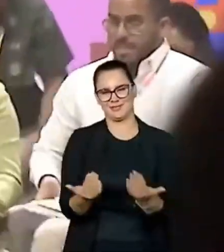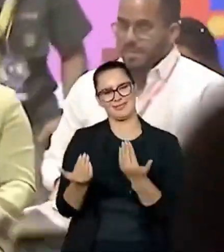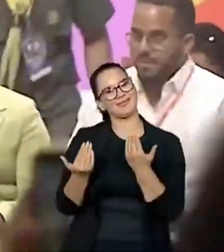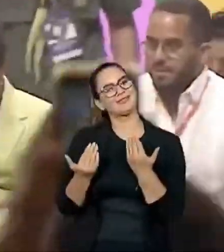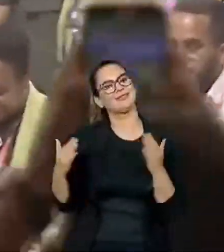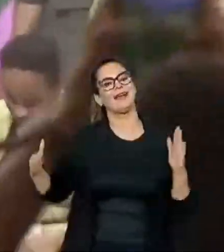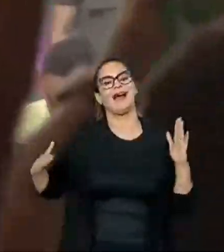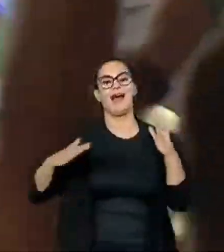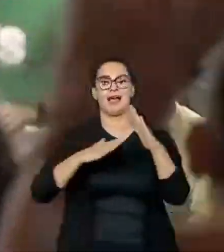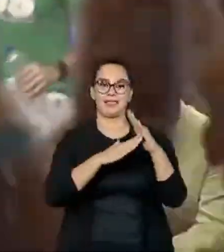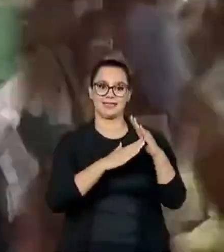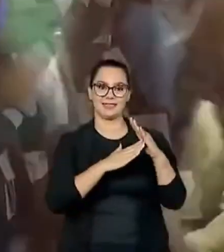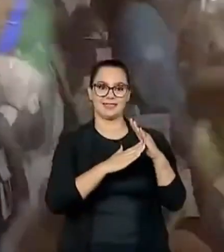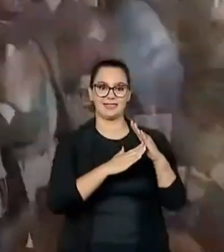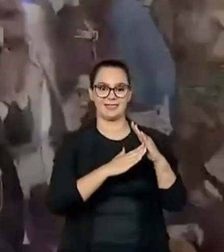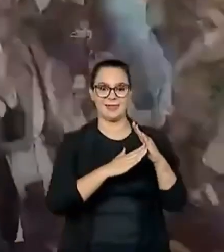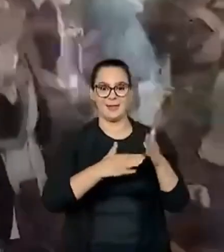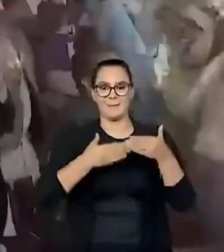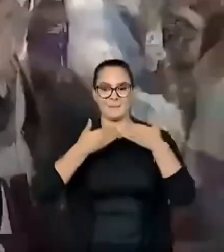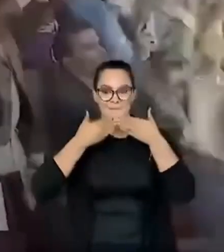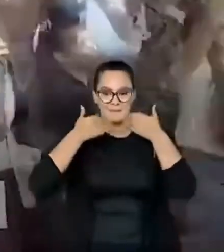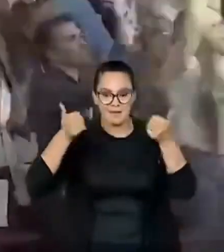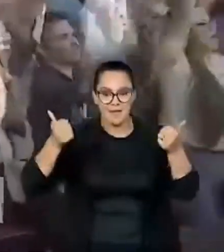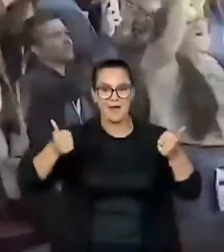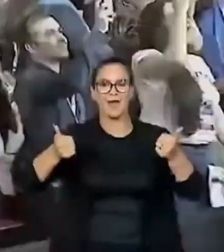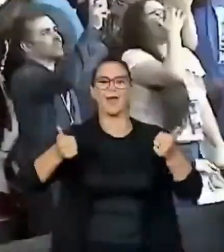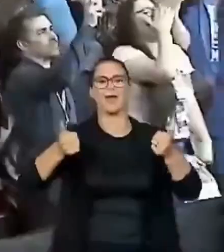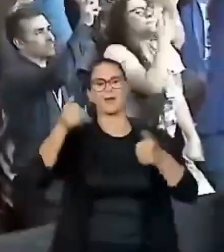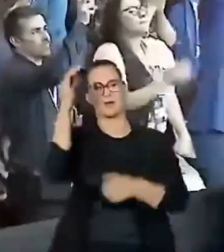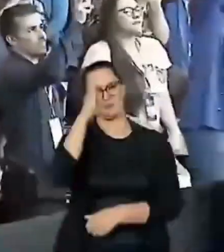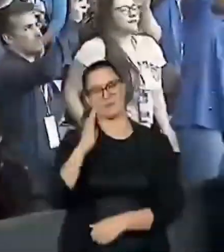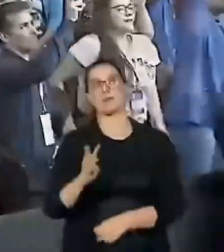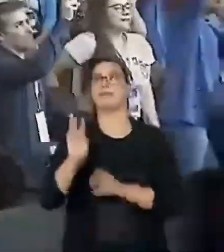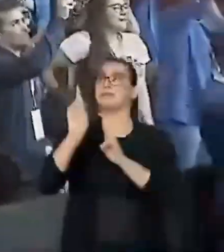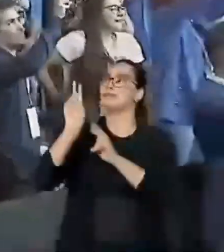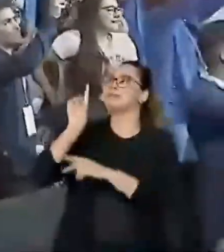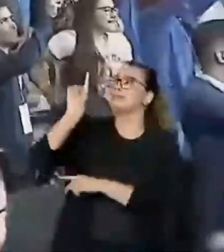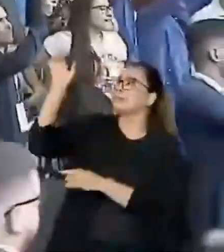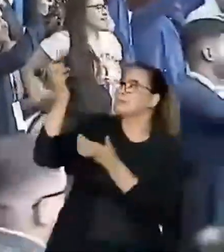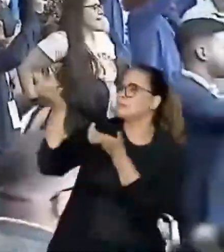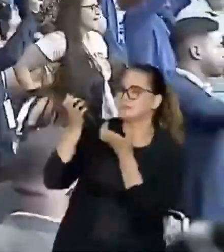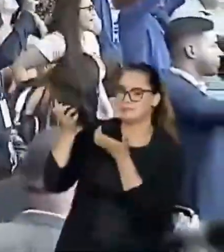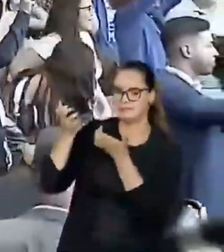e até a melhora desse país, se Deus quiser.